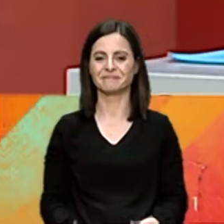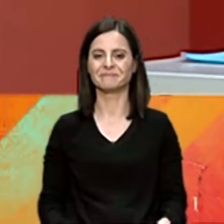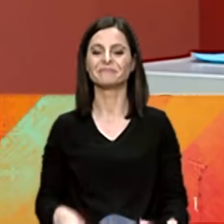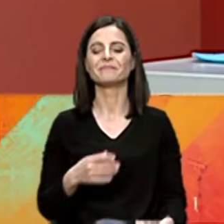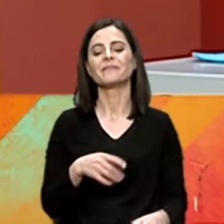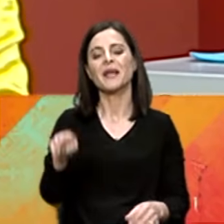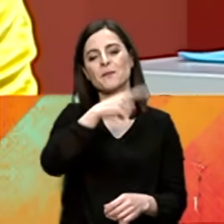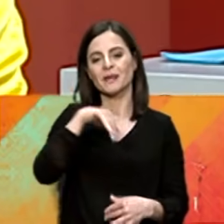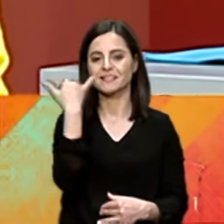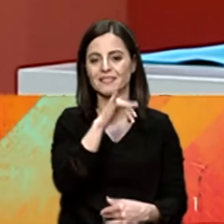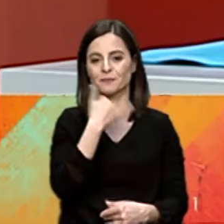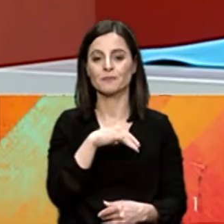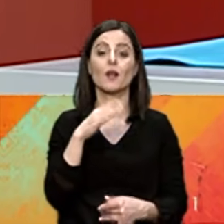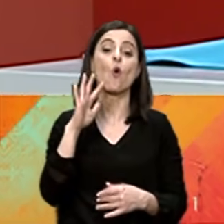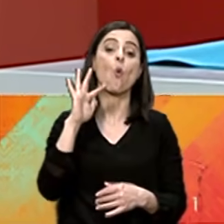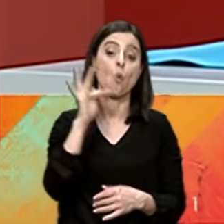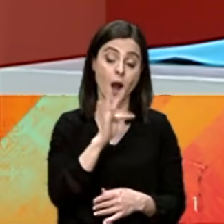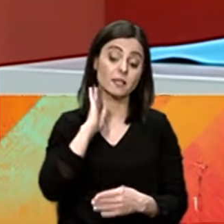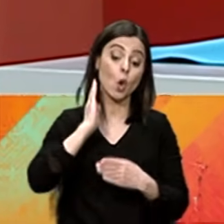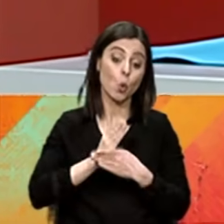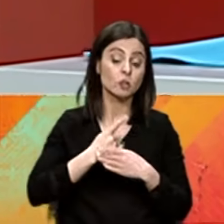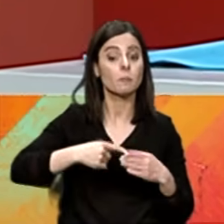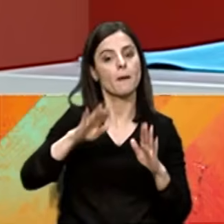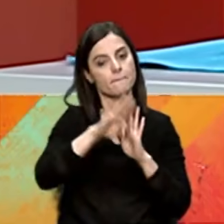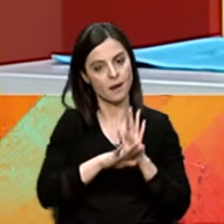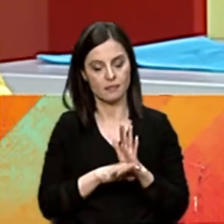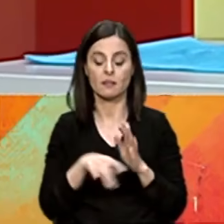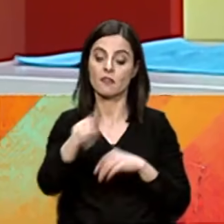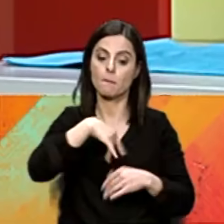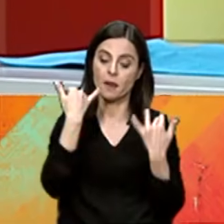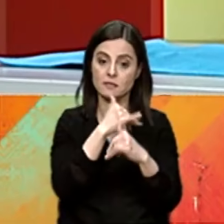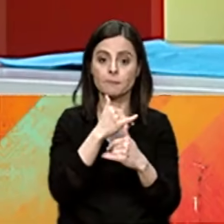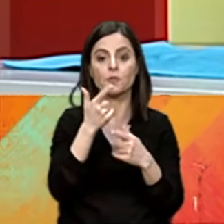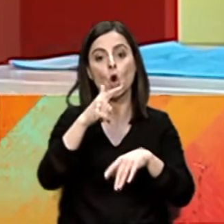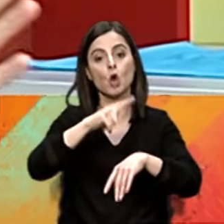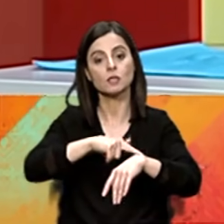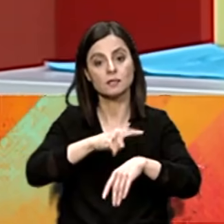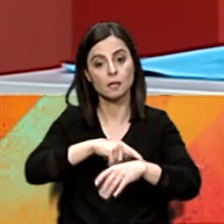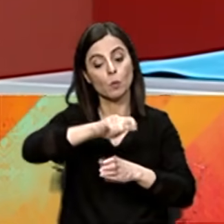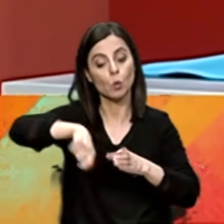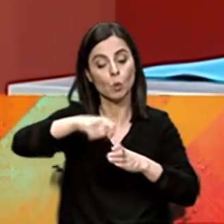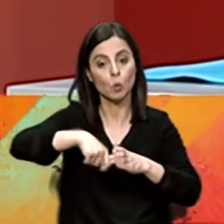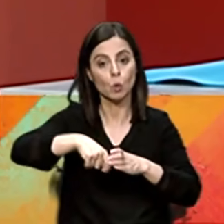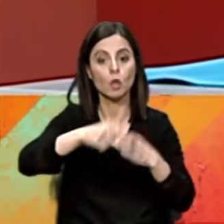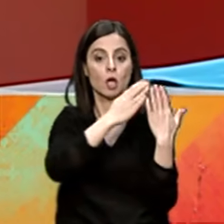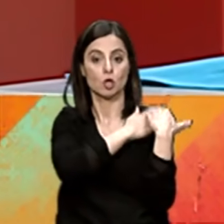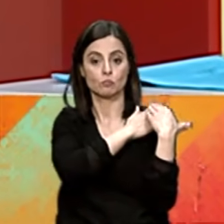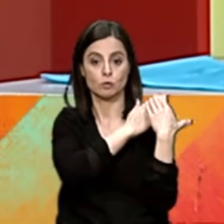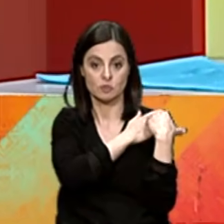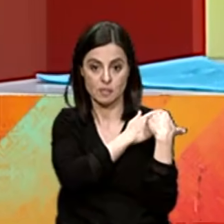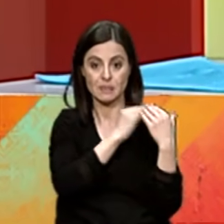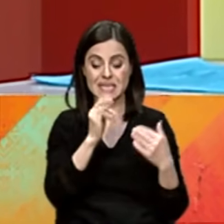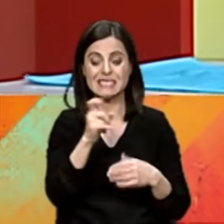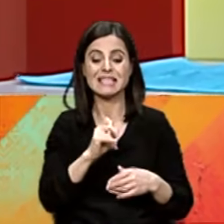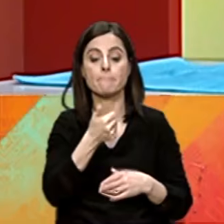Estamos na Praça da Alegria, quarta e última parte da praça. Estamos na altura então de cozinhar o prato de hoje, a cargo de Isabel Zibaia Rafael. Como sabem,